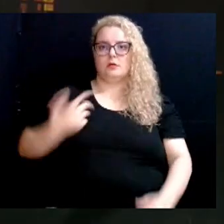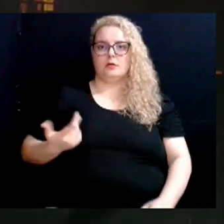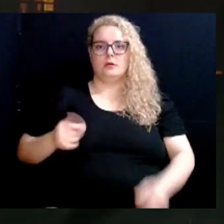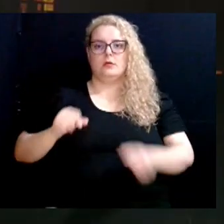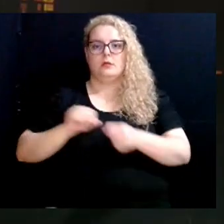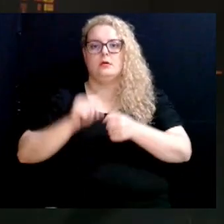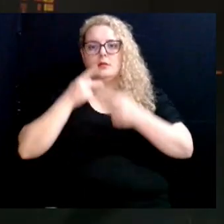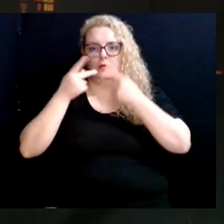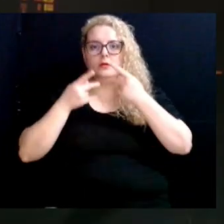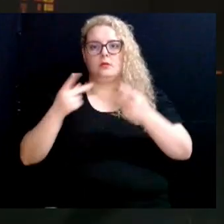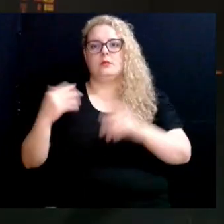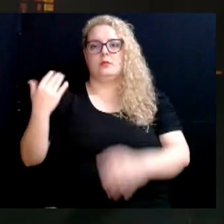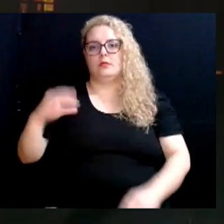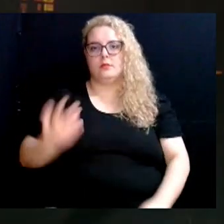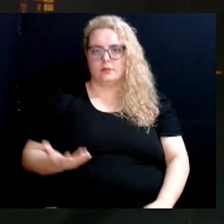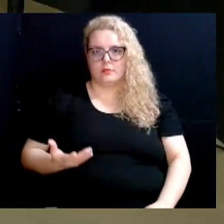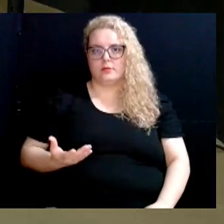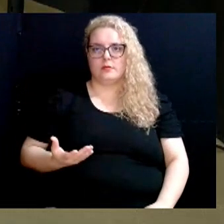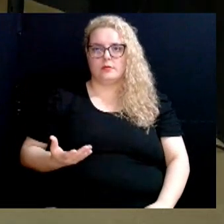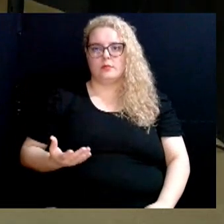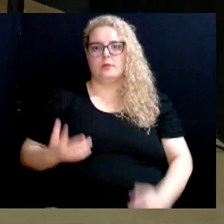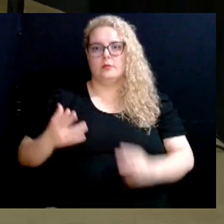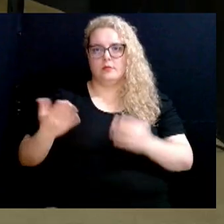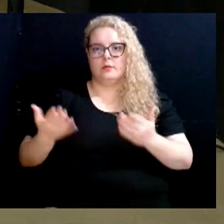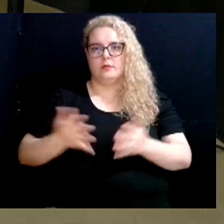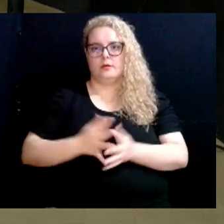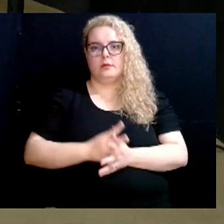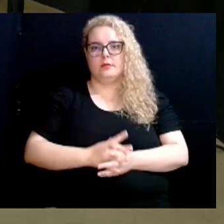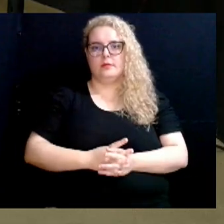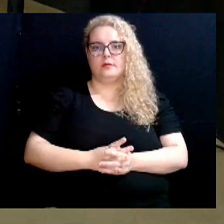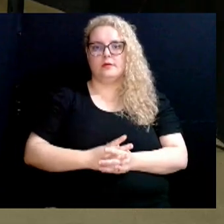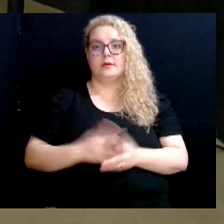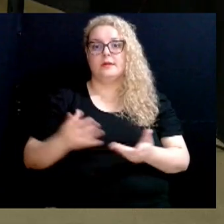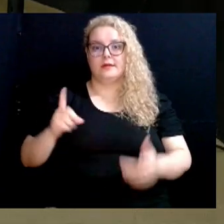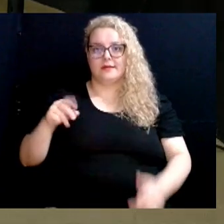na sua publicação um comentário como esse. E aí, Dani?